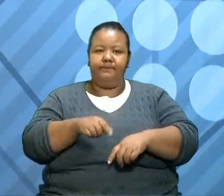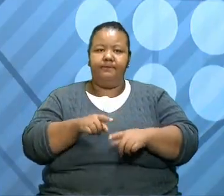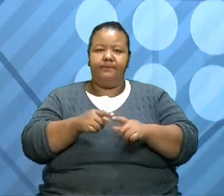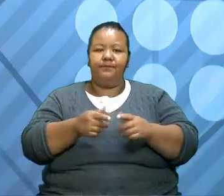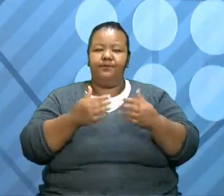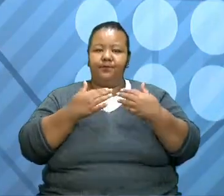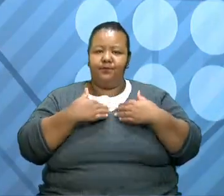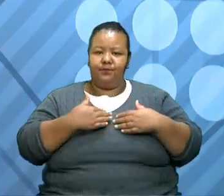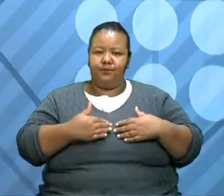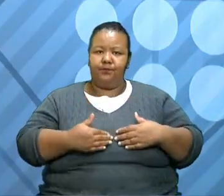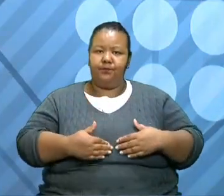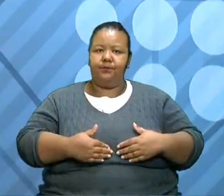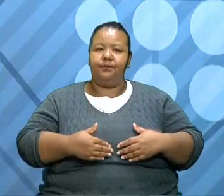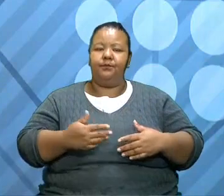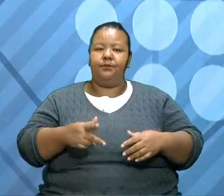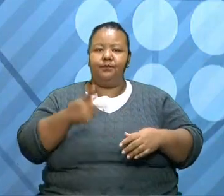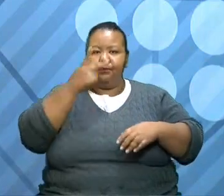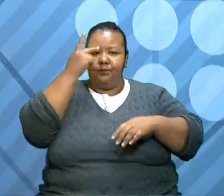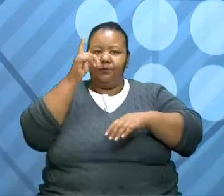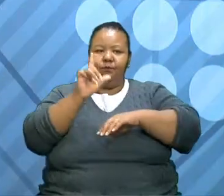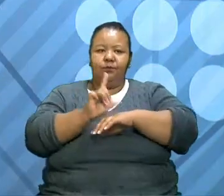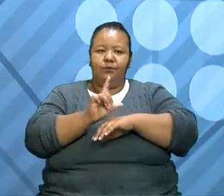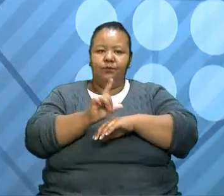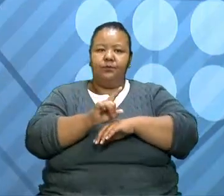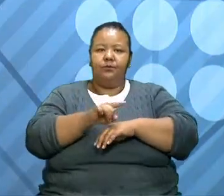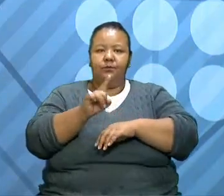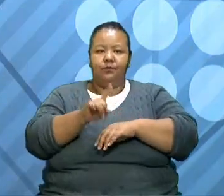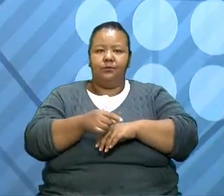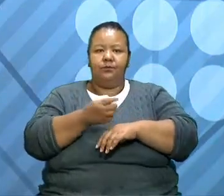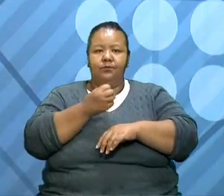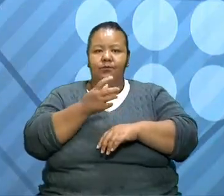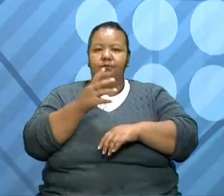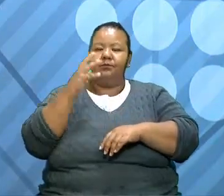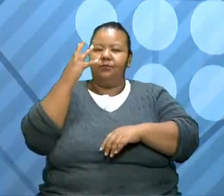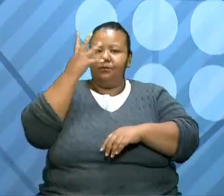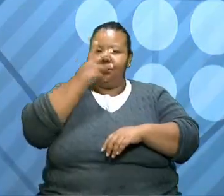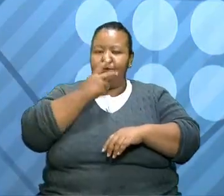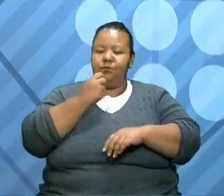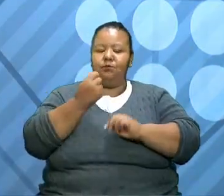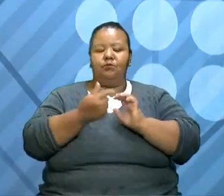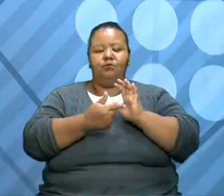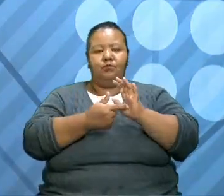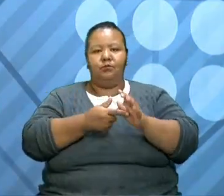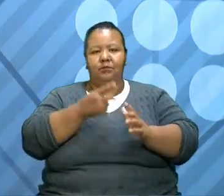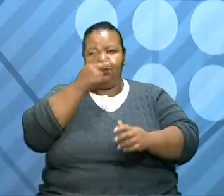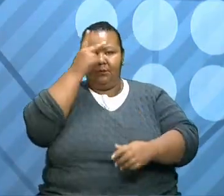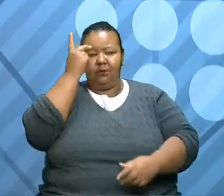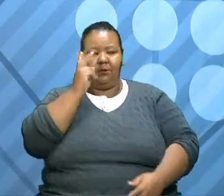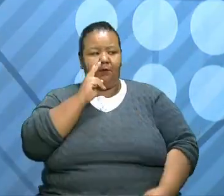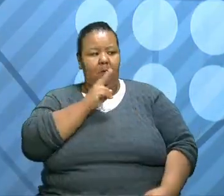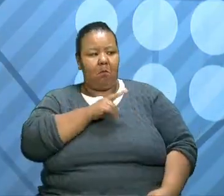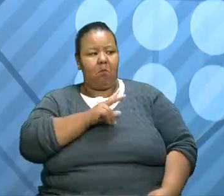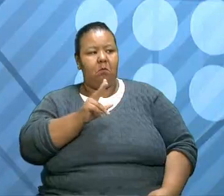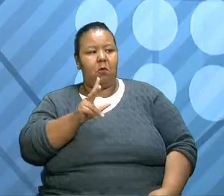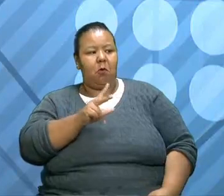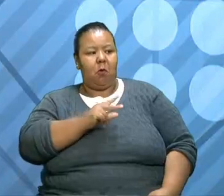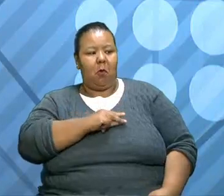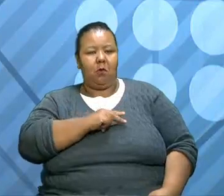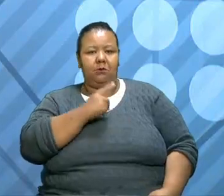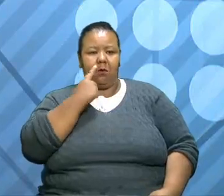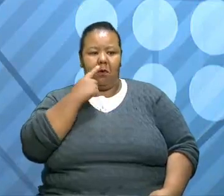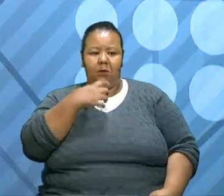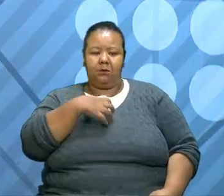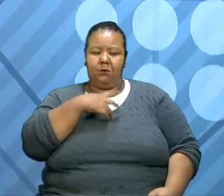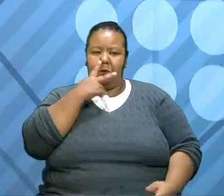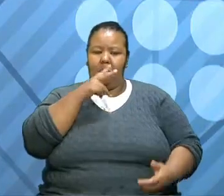traços físicos mesmo. Geralmente um líder, ele é bem aperfeiçoado, é bonito, então as pessoas olham e falam assim, nossa, olha o porte